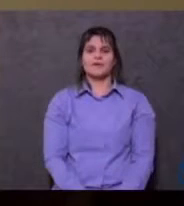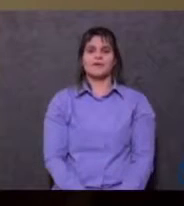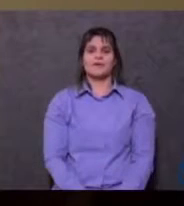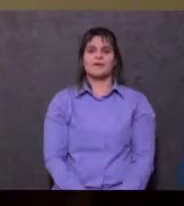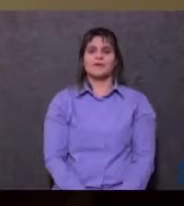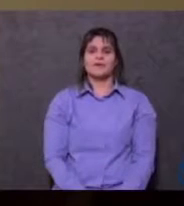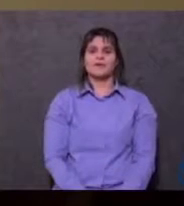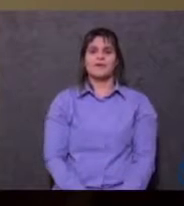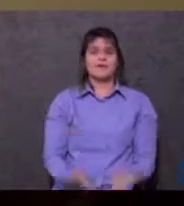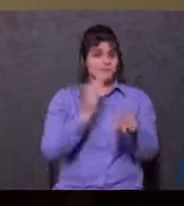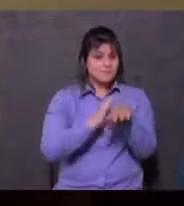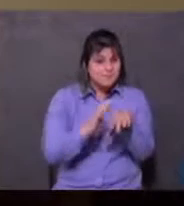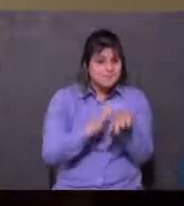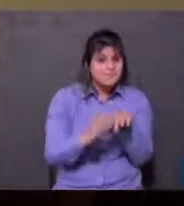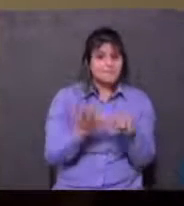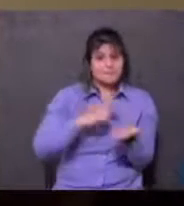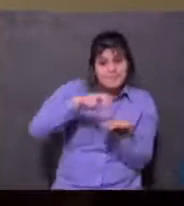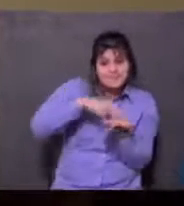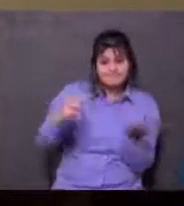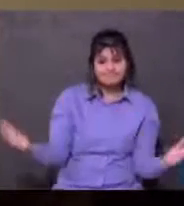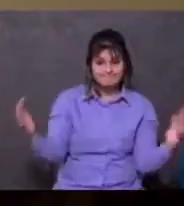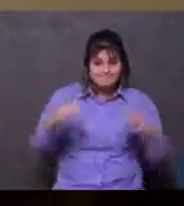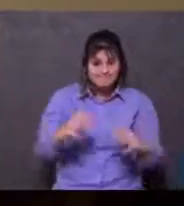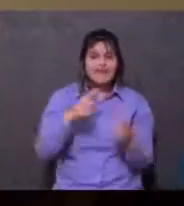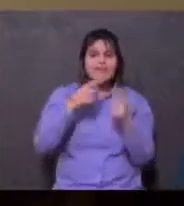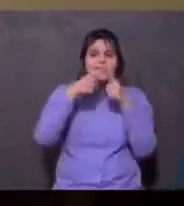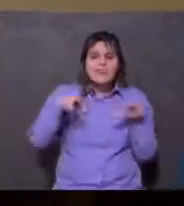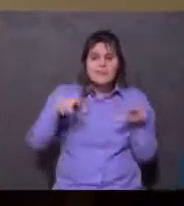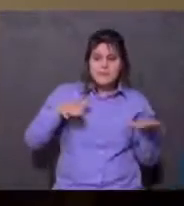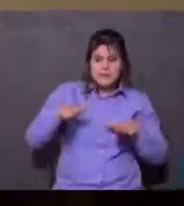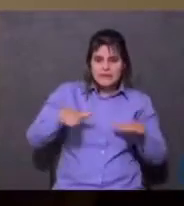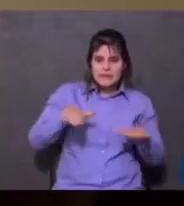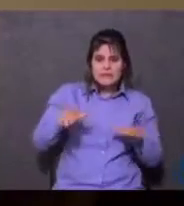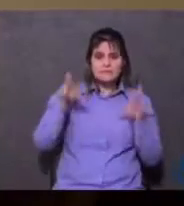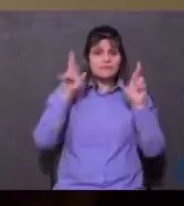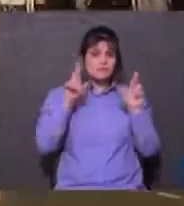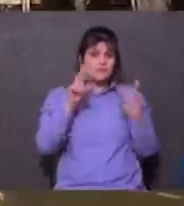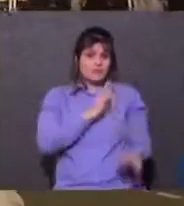Cari pellegrini di lingua italiana, il Signore sia con voi.